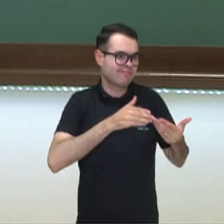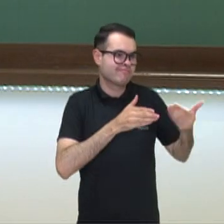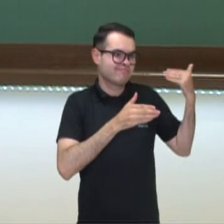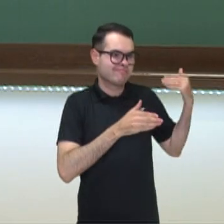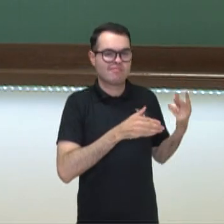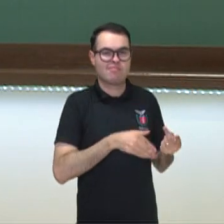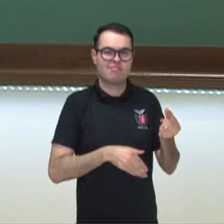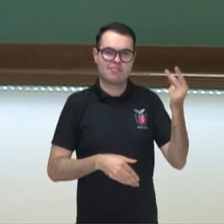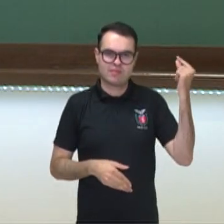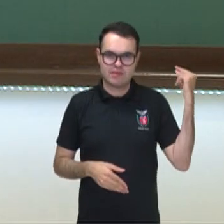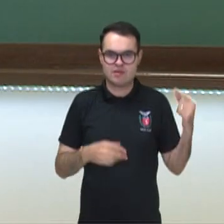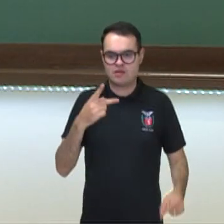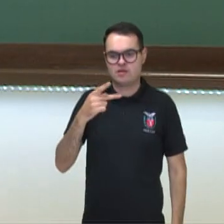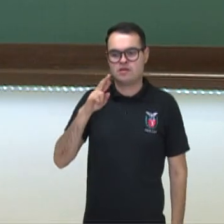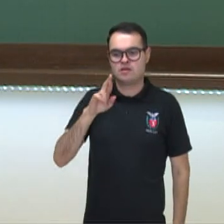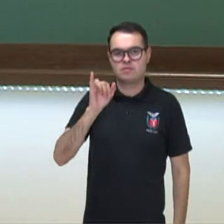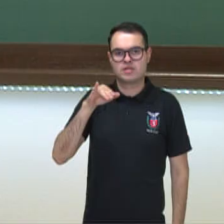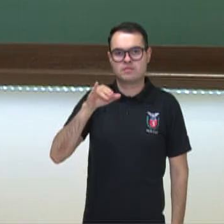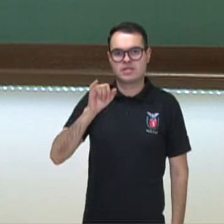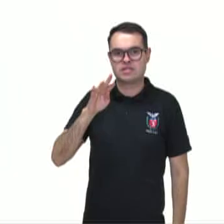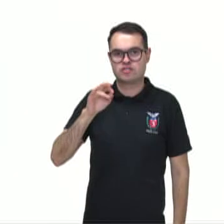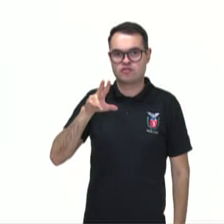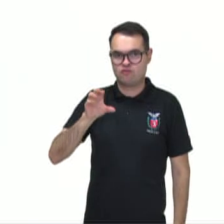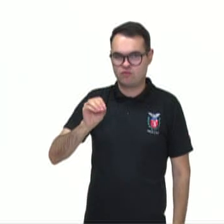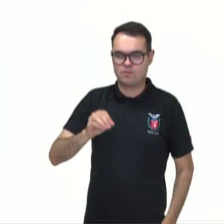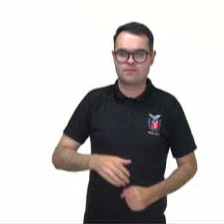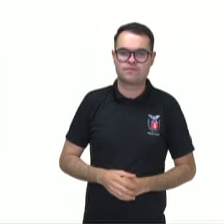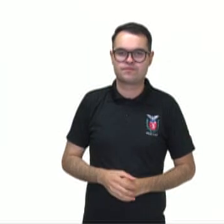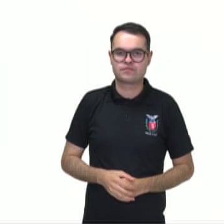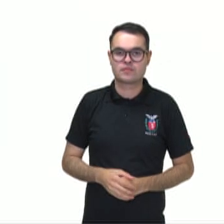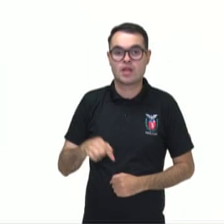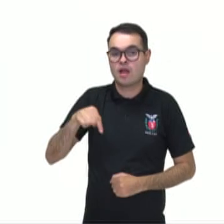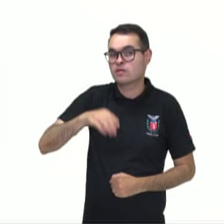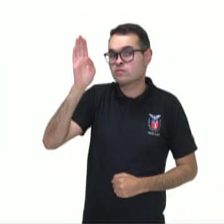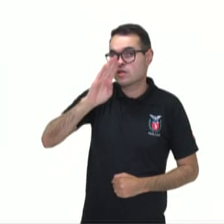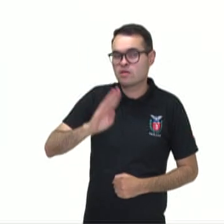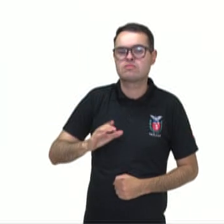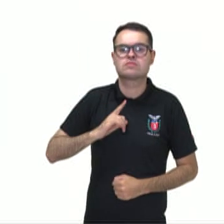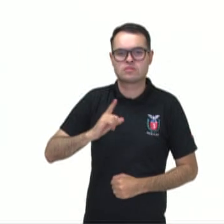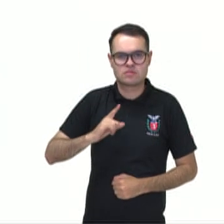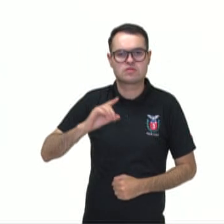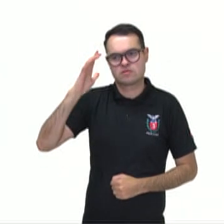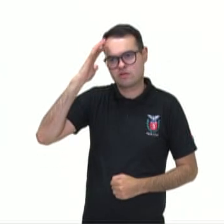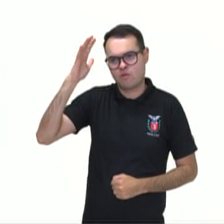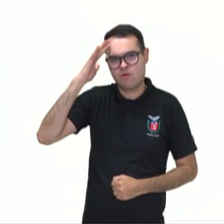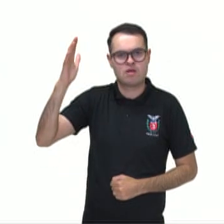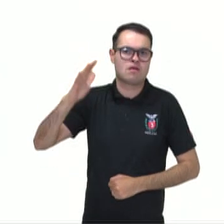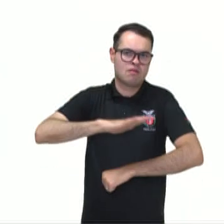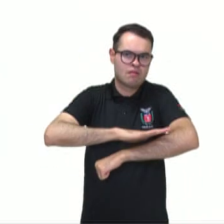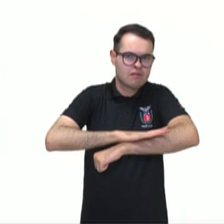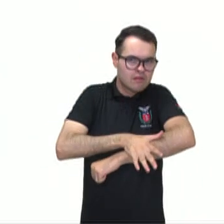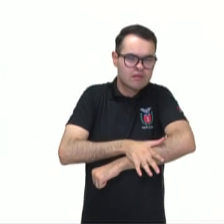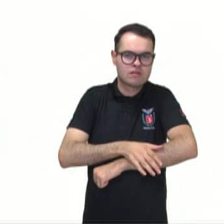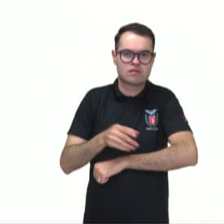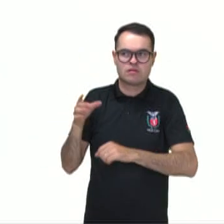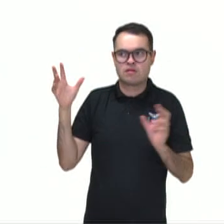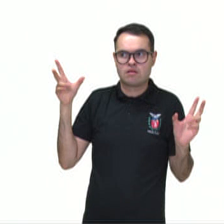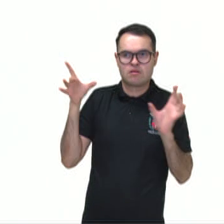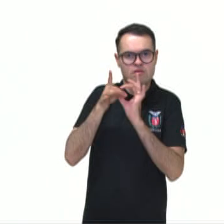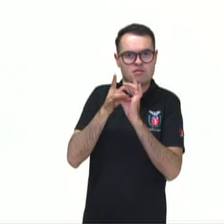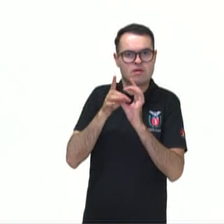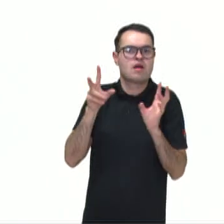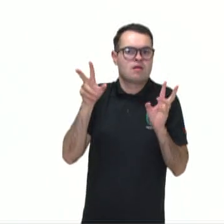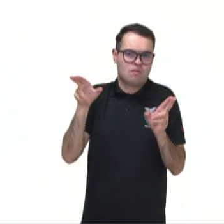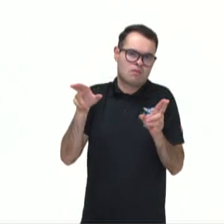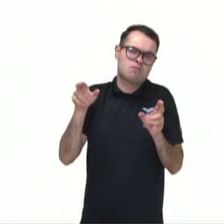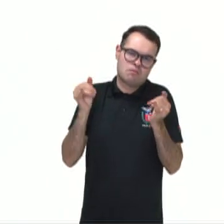primitivos. Beleza? Teorias raciais no Brasil. O Brasil também não foge dessa realidade. Então, o Brasil